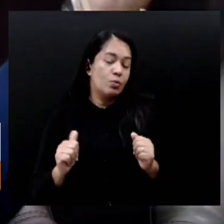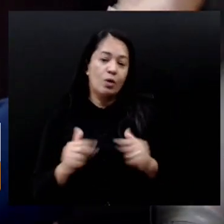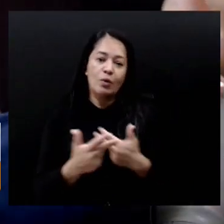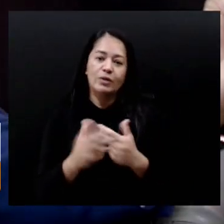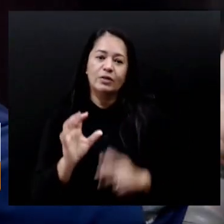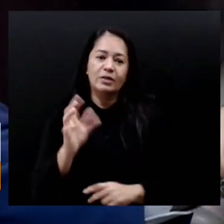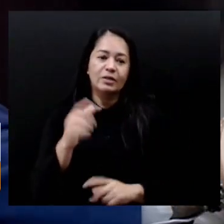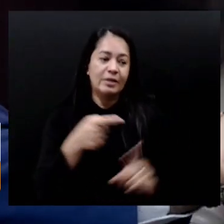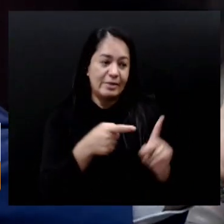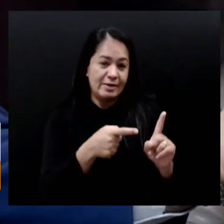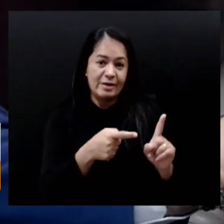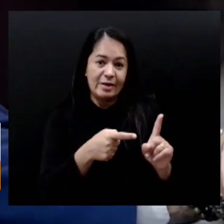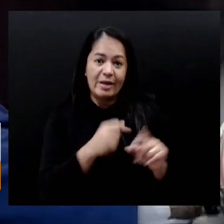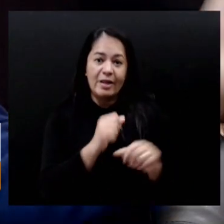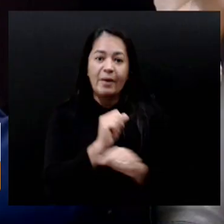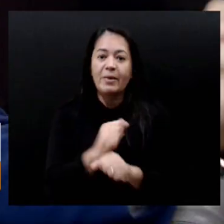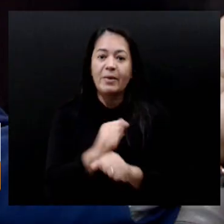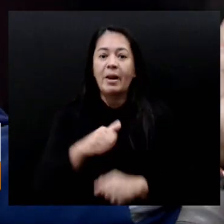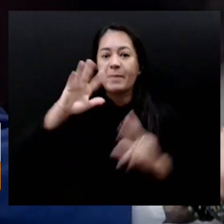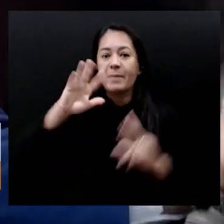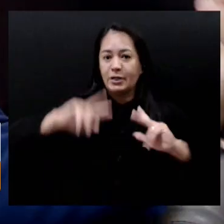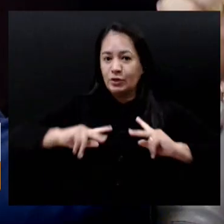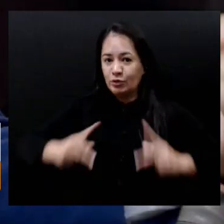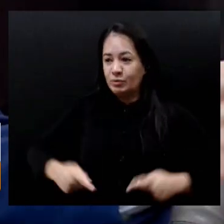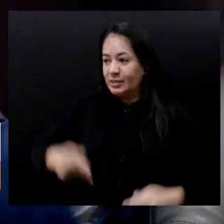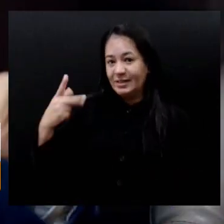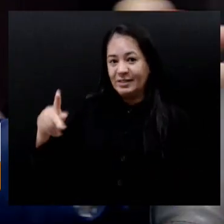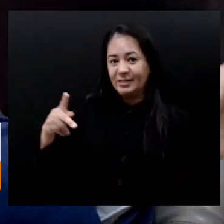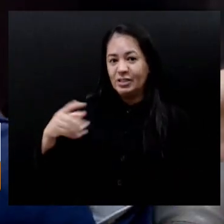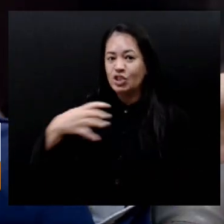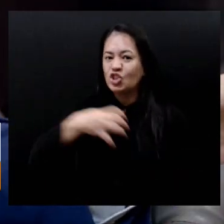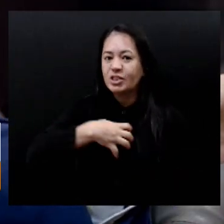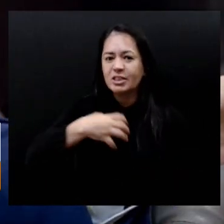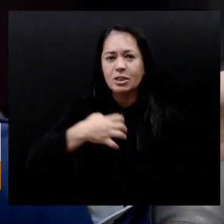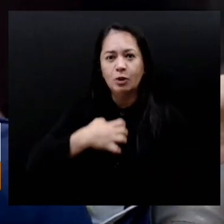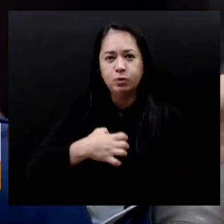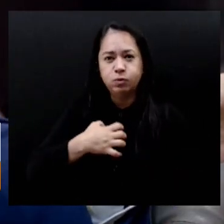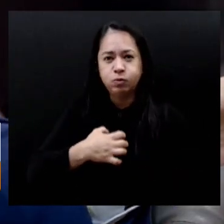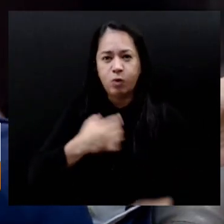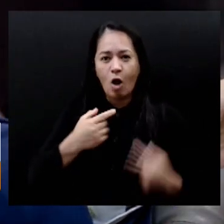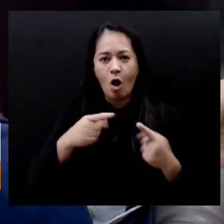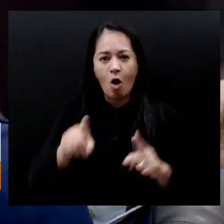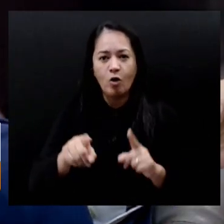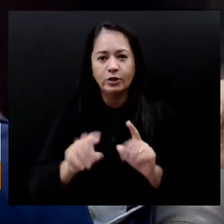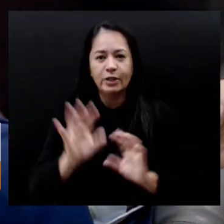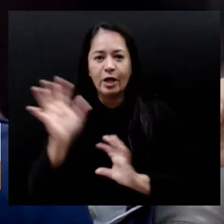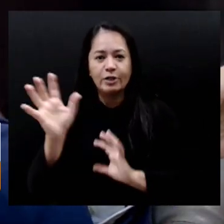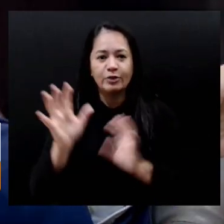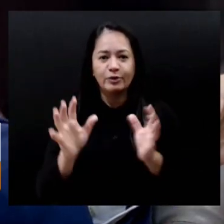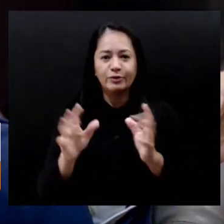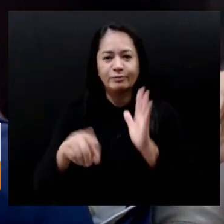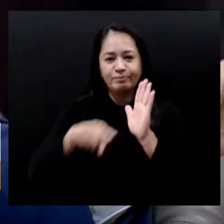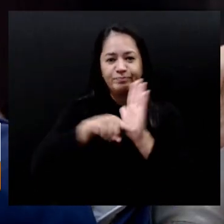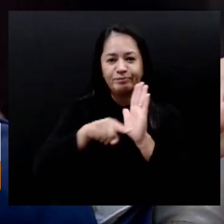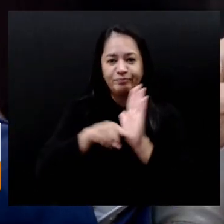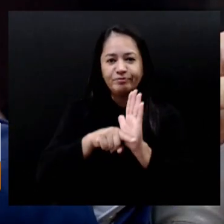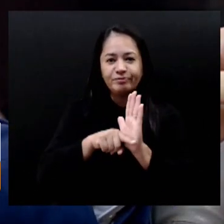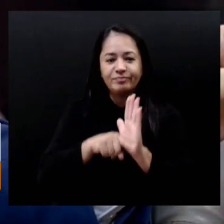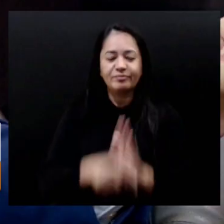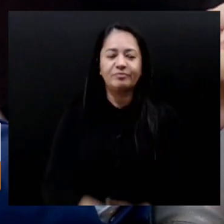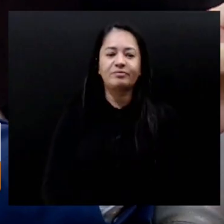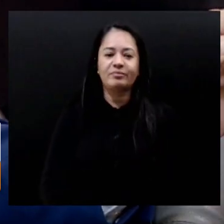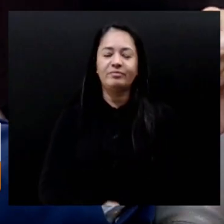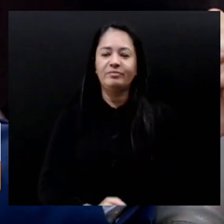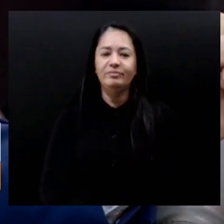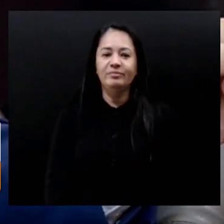de humanidade dele, de sentir raiva e se opor ao que estava negativo ali na situação. E aí sim,